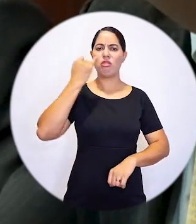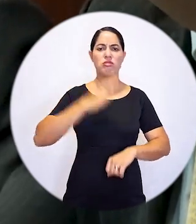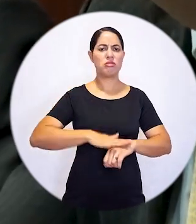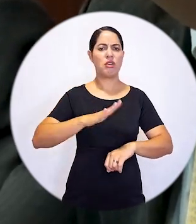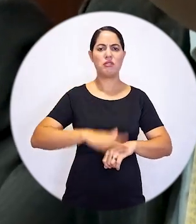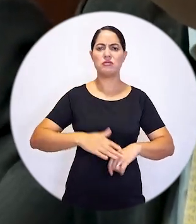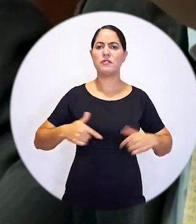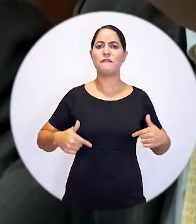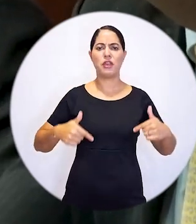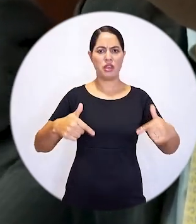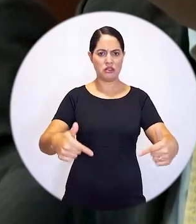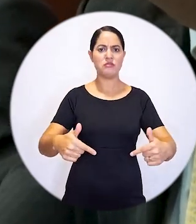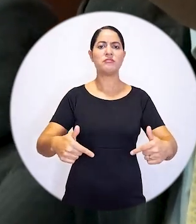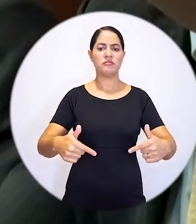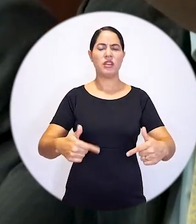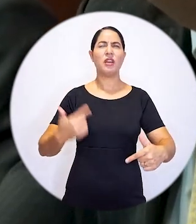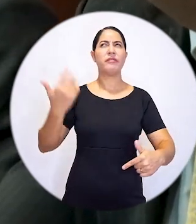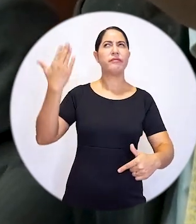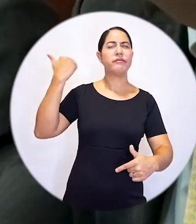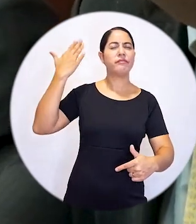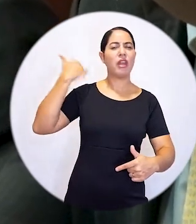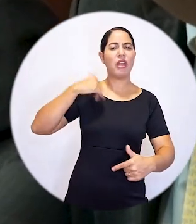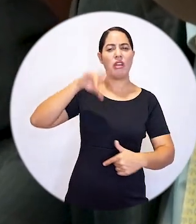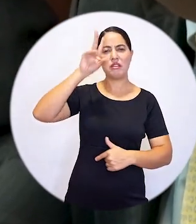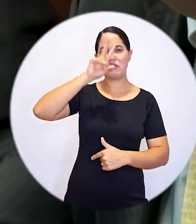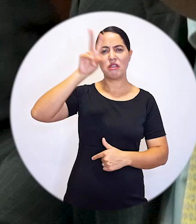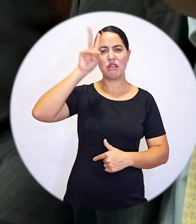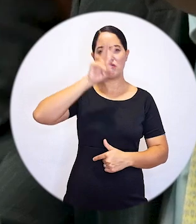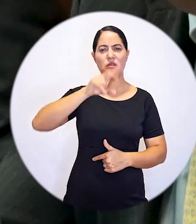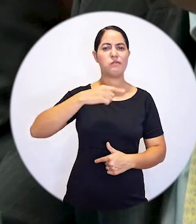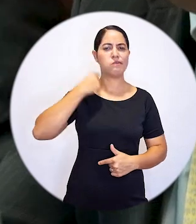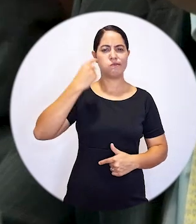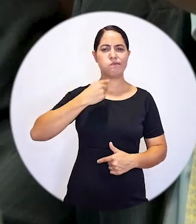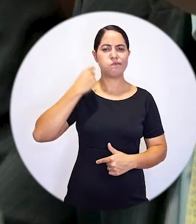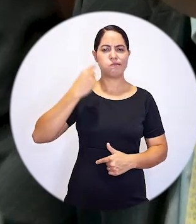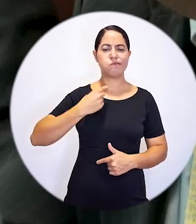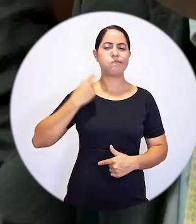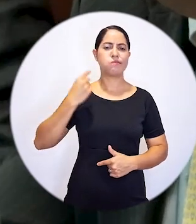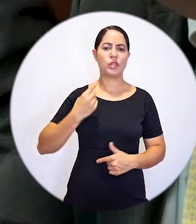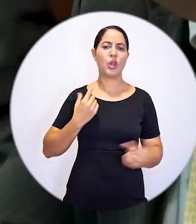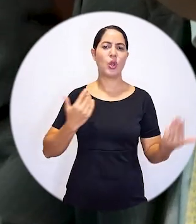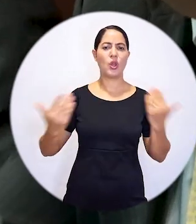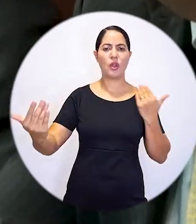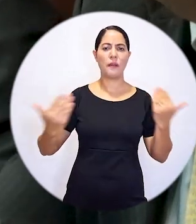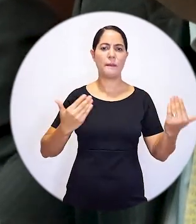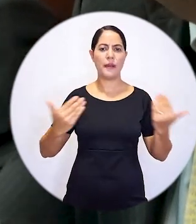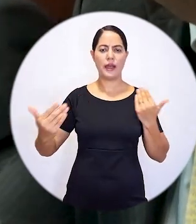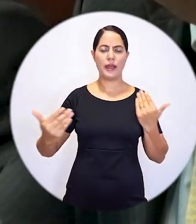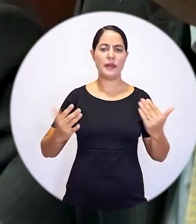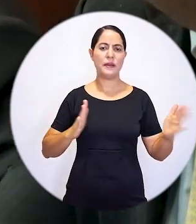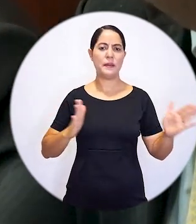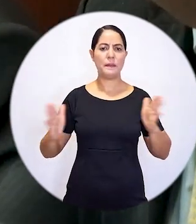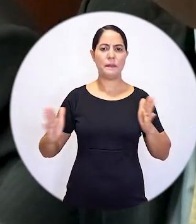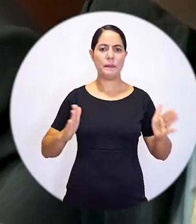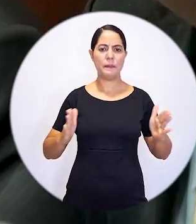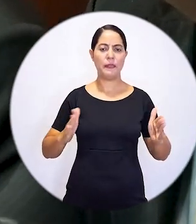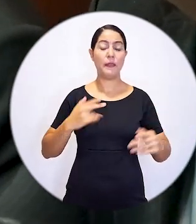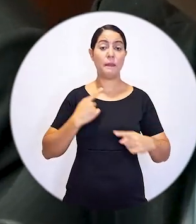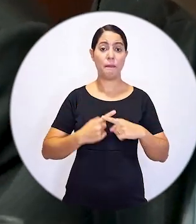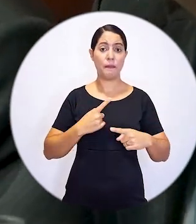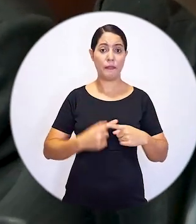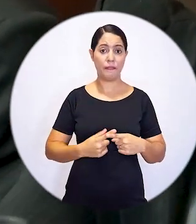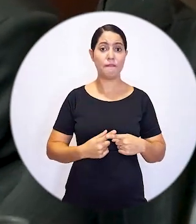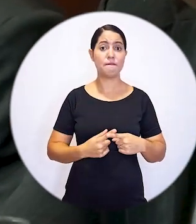dos mais importantes feitos, né, deixa um grande legado histórico para a